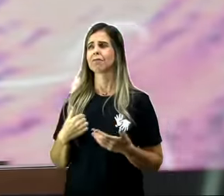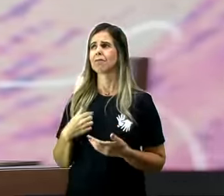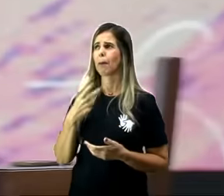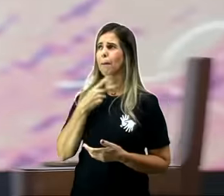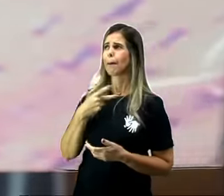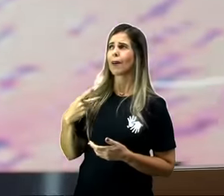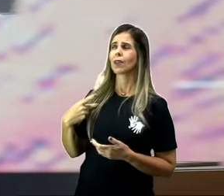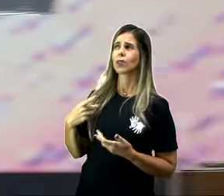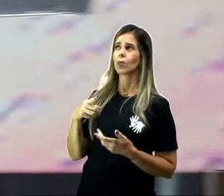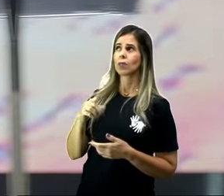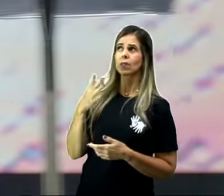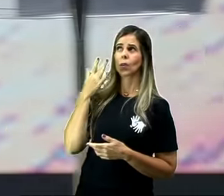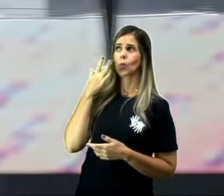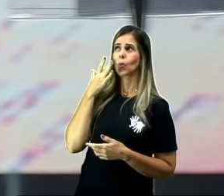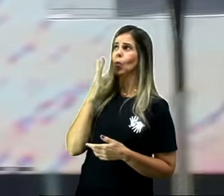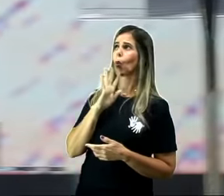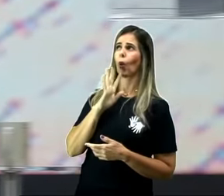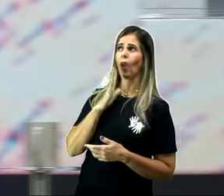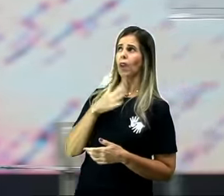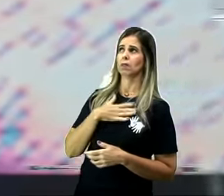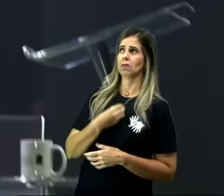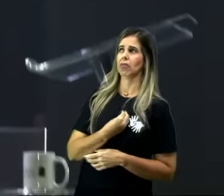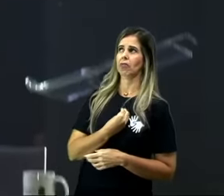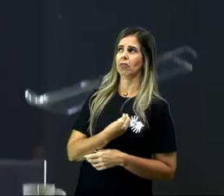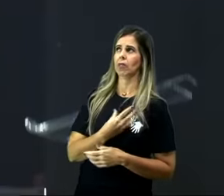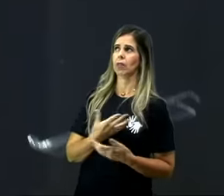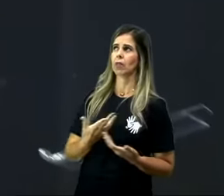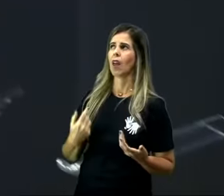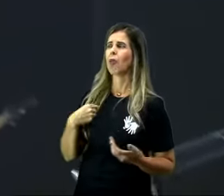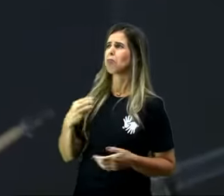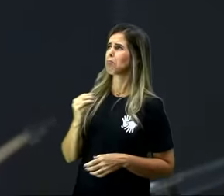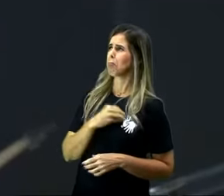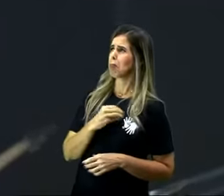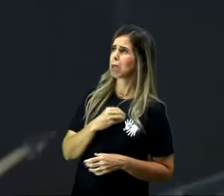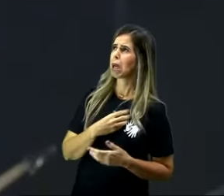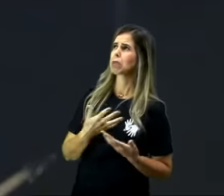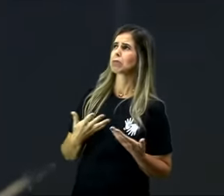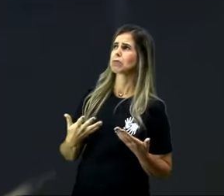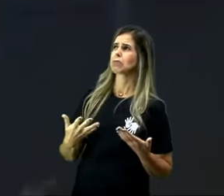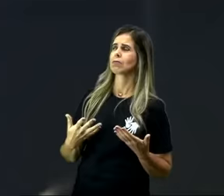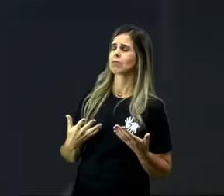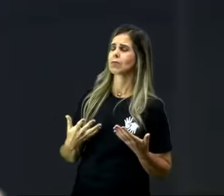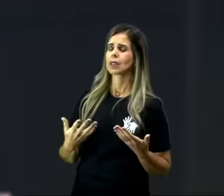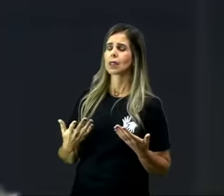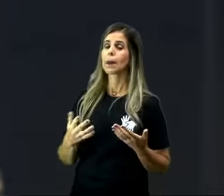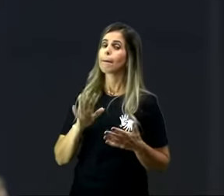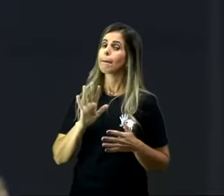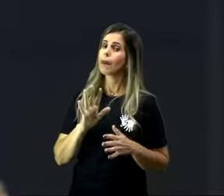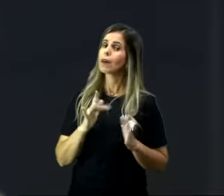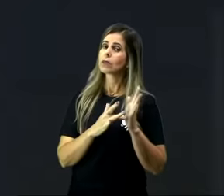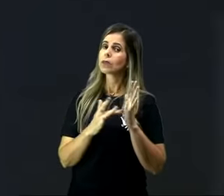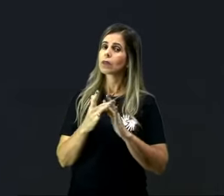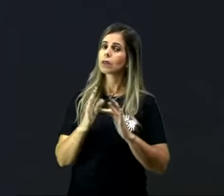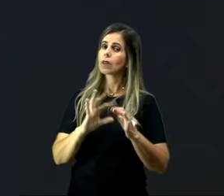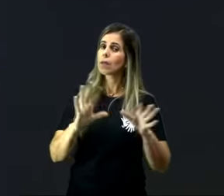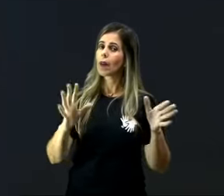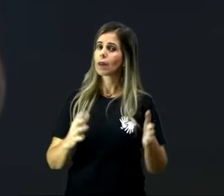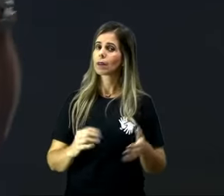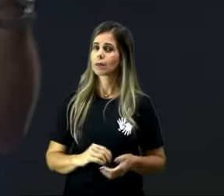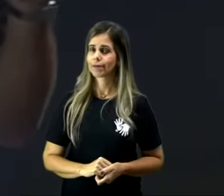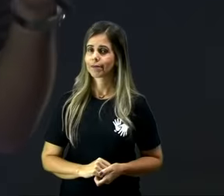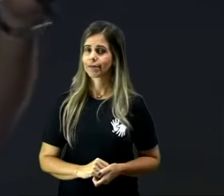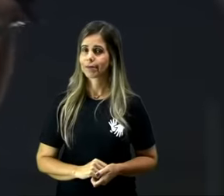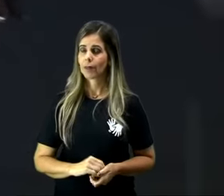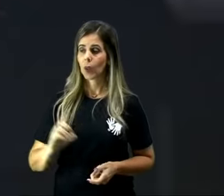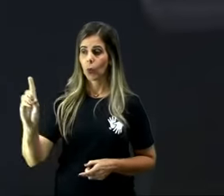libertar qualquer um. Um homem que correntes ninguém controlava, foi liberto sem